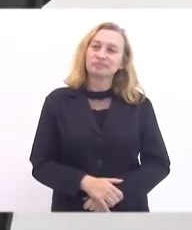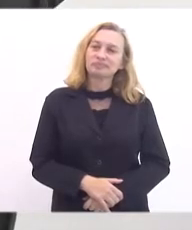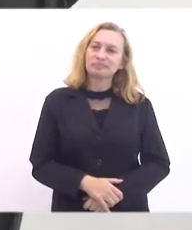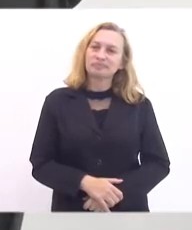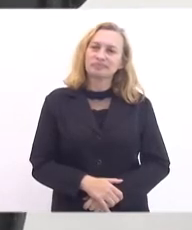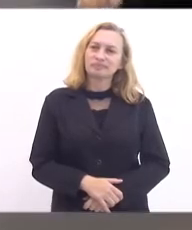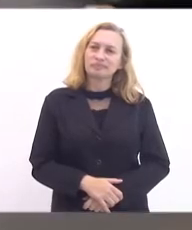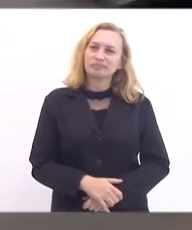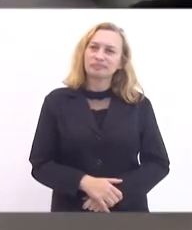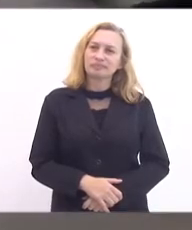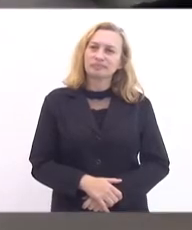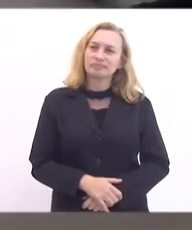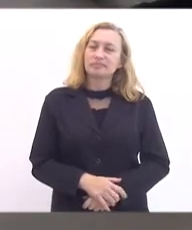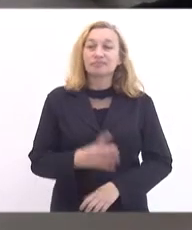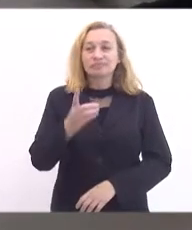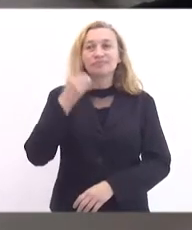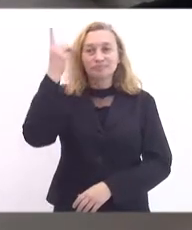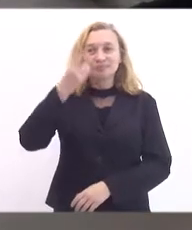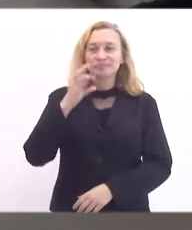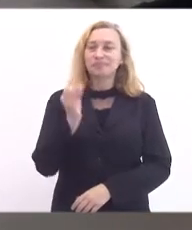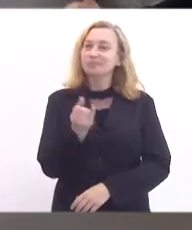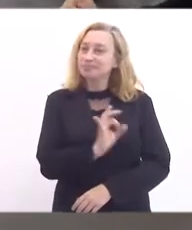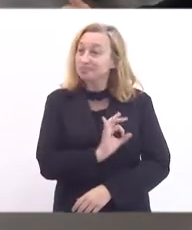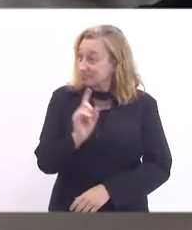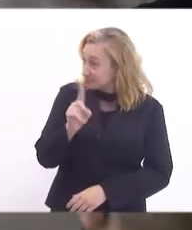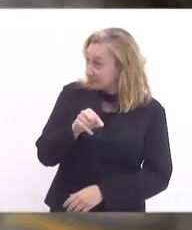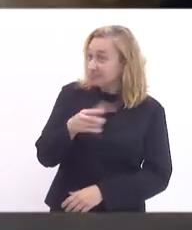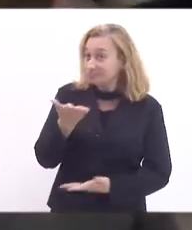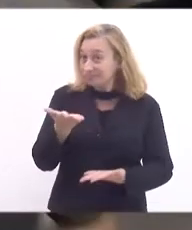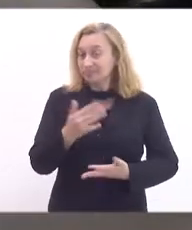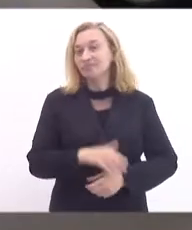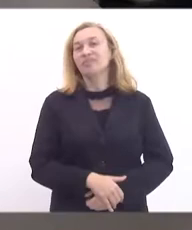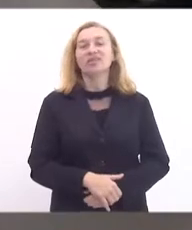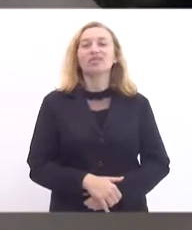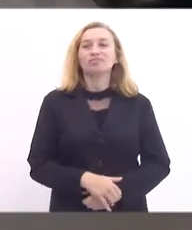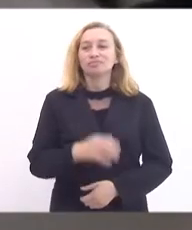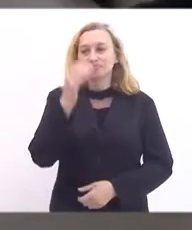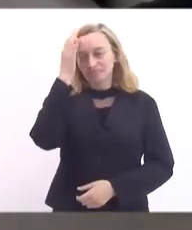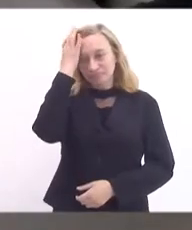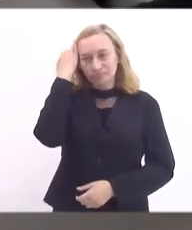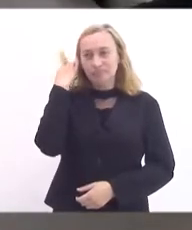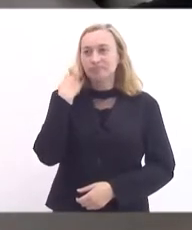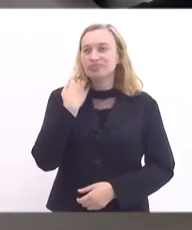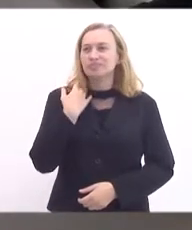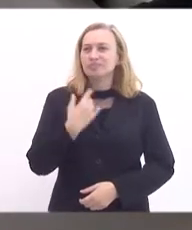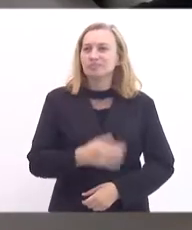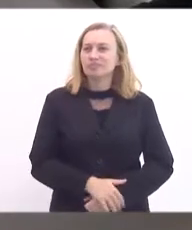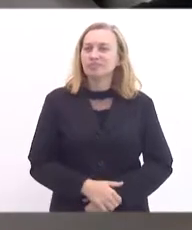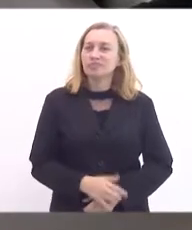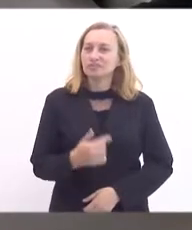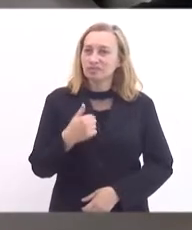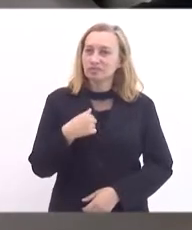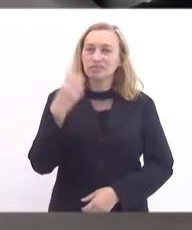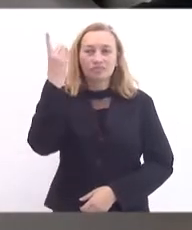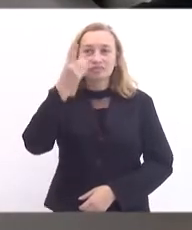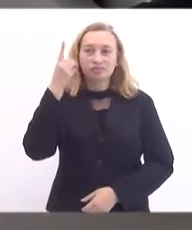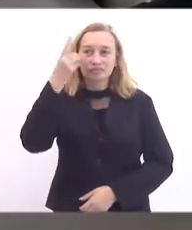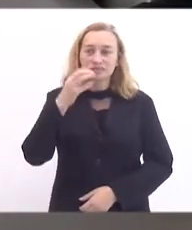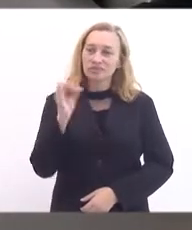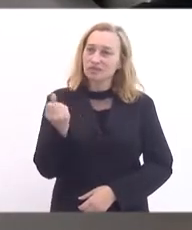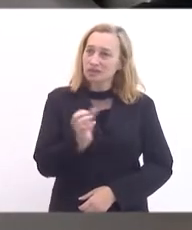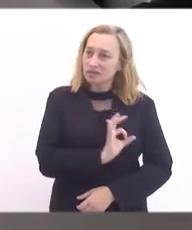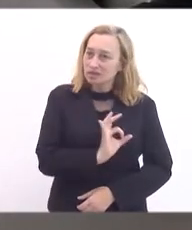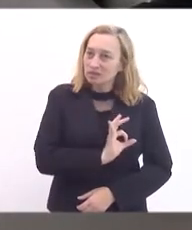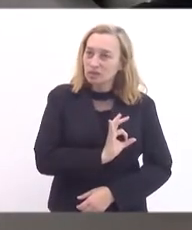e nada para Dona Marta Rocha tem certeza que eu eu e a deputada Martha Rocha